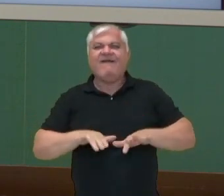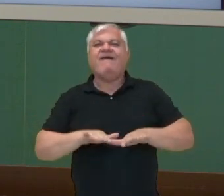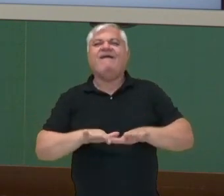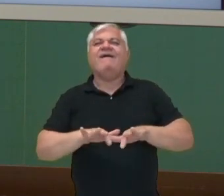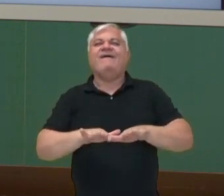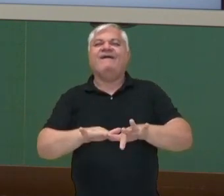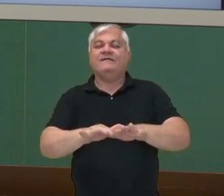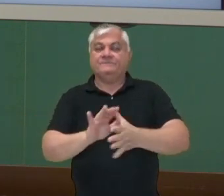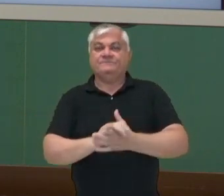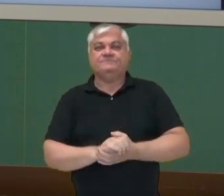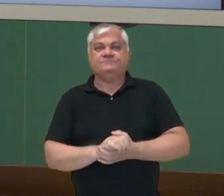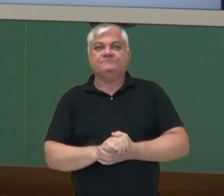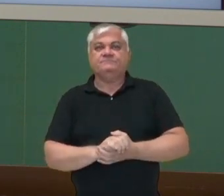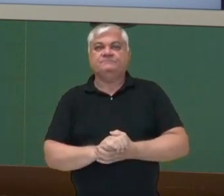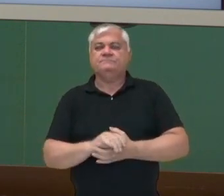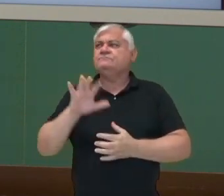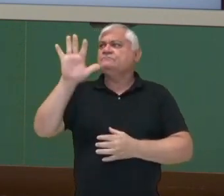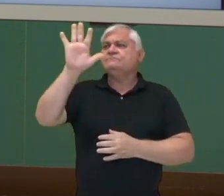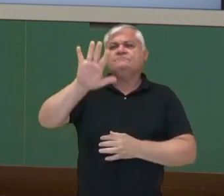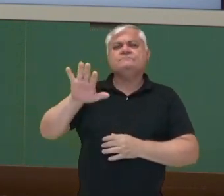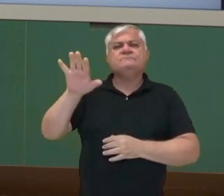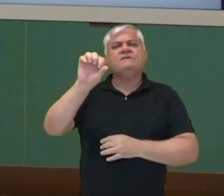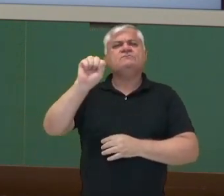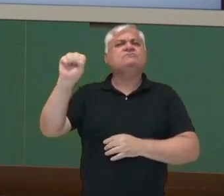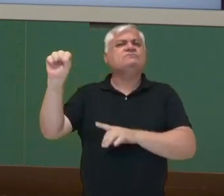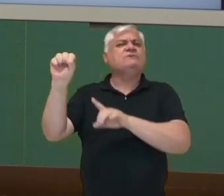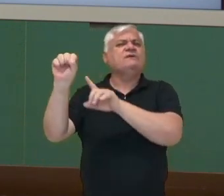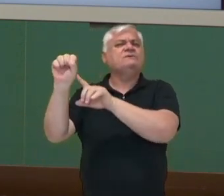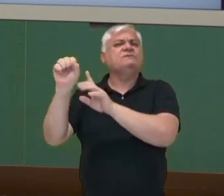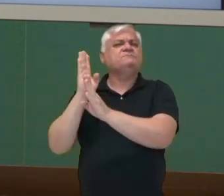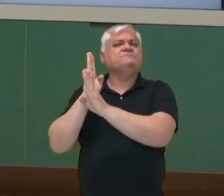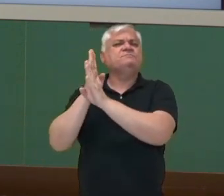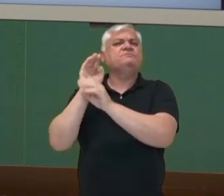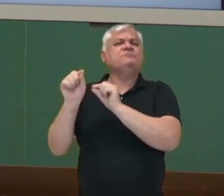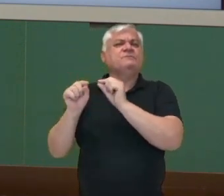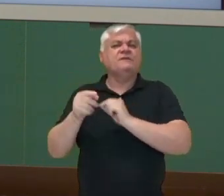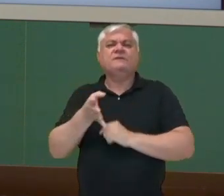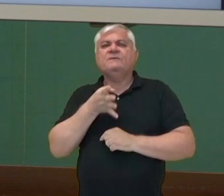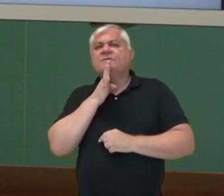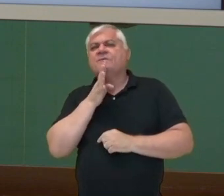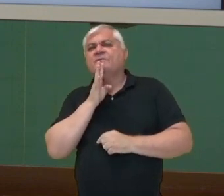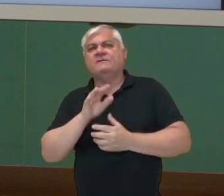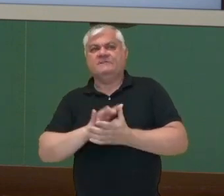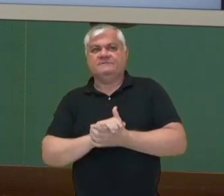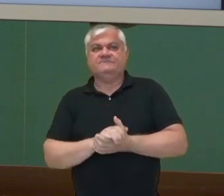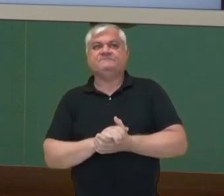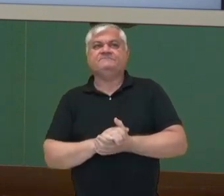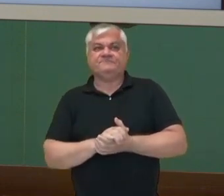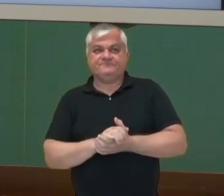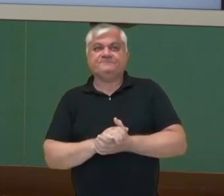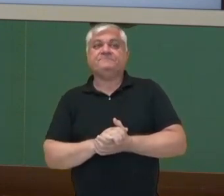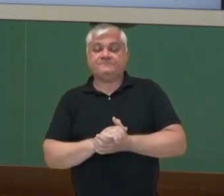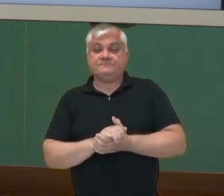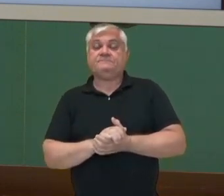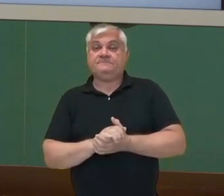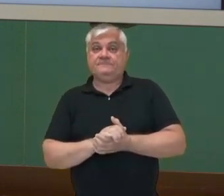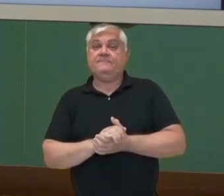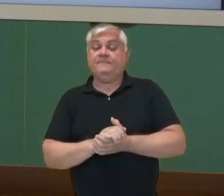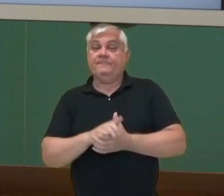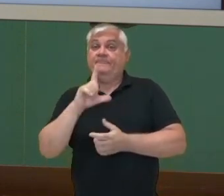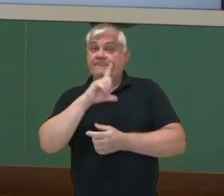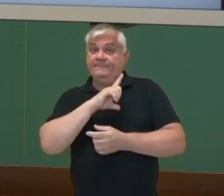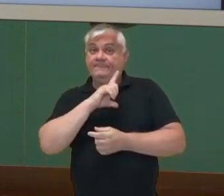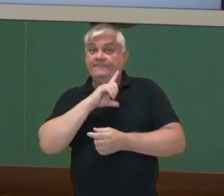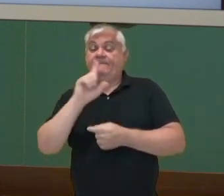né? E na região sudeste, o que nós podemos identificar ou conhecer das bacias hidrográficas? A região sudeste